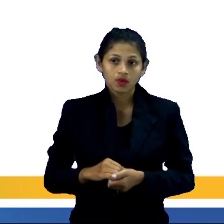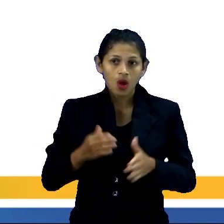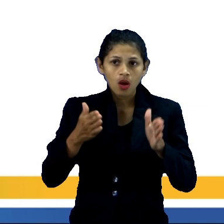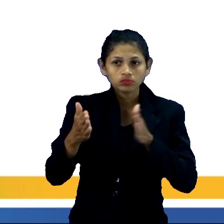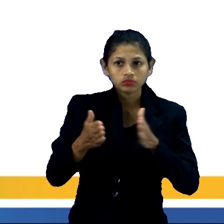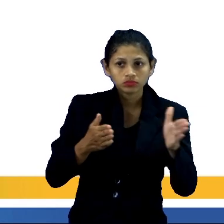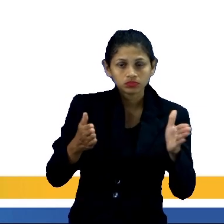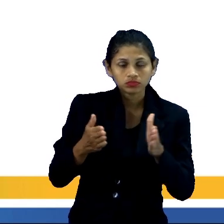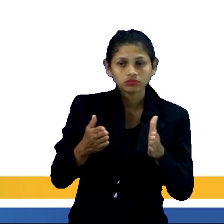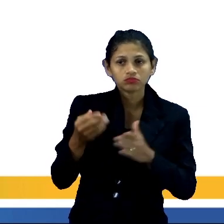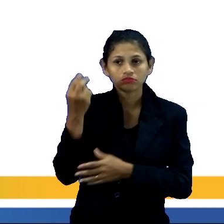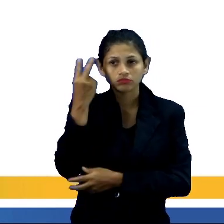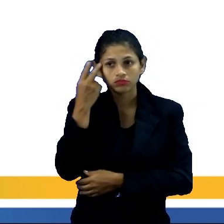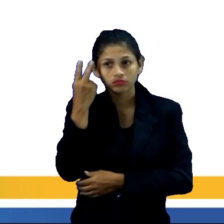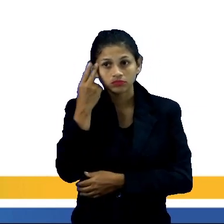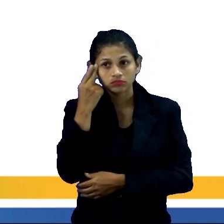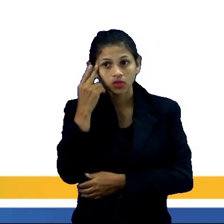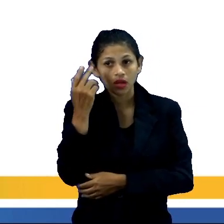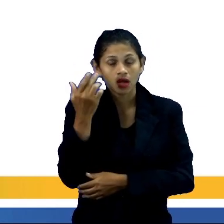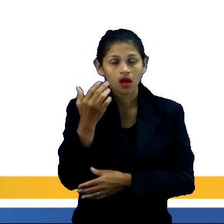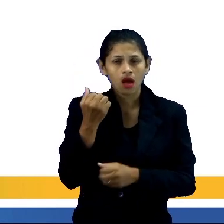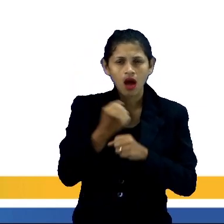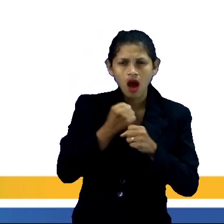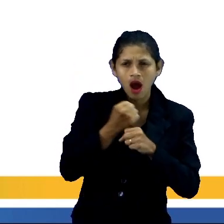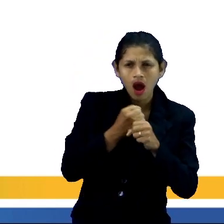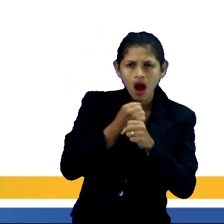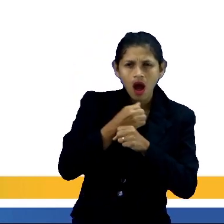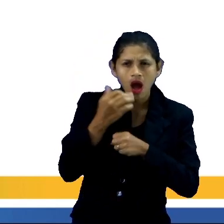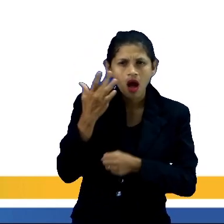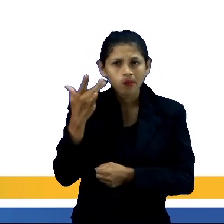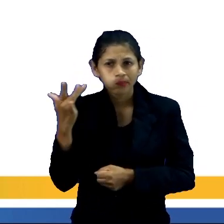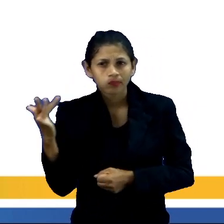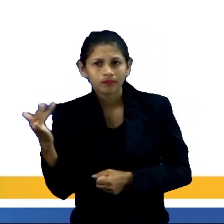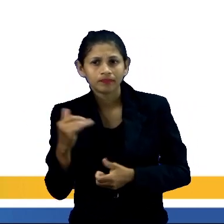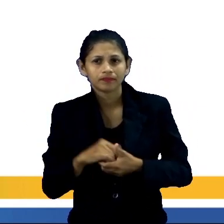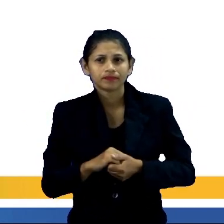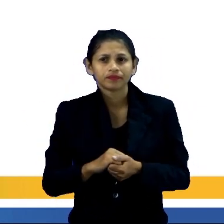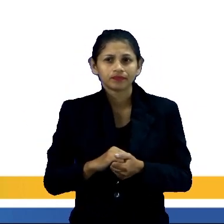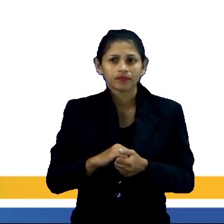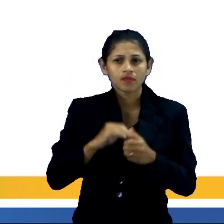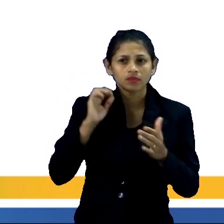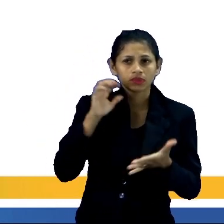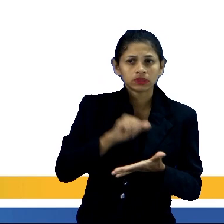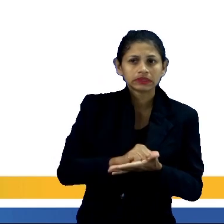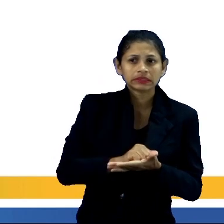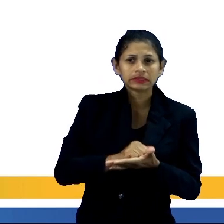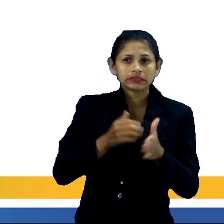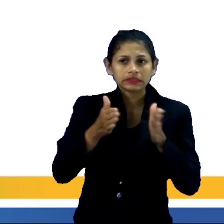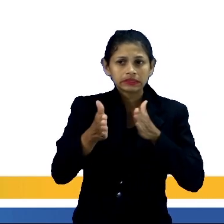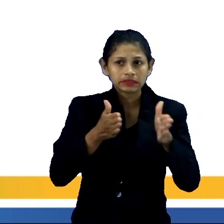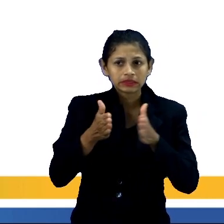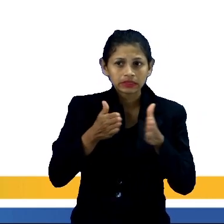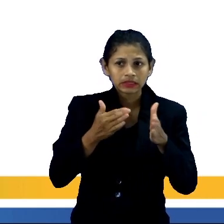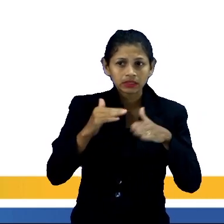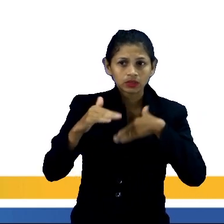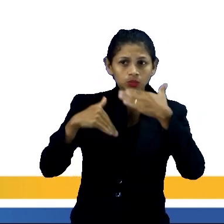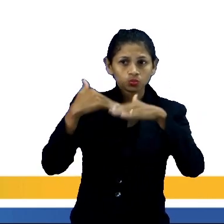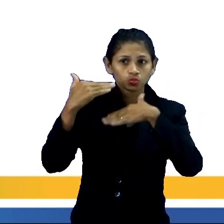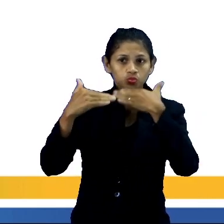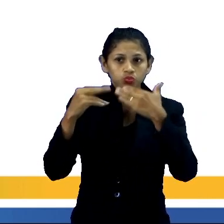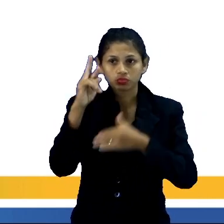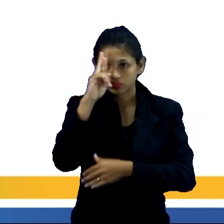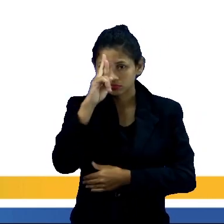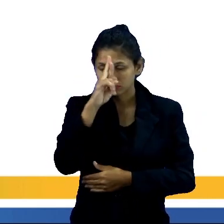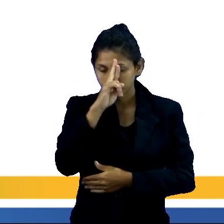comumente denominado de Anos Dourados marcou uma etapa da recente história brasileira associada ao desenvolvimentismo.